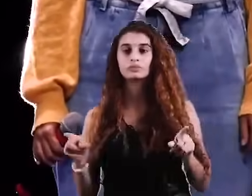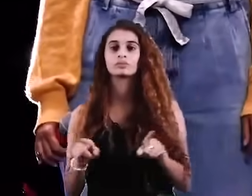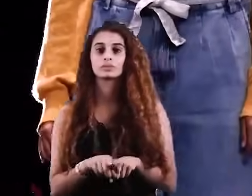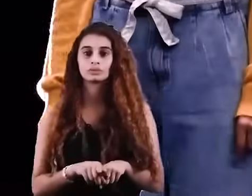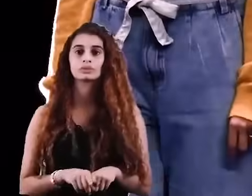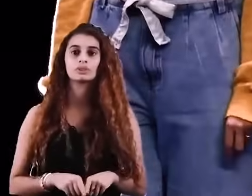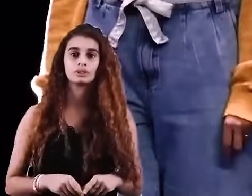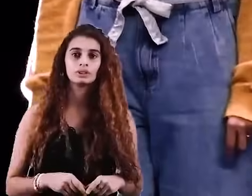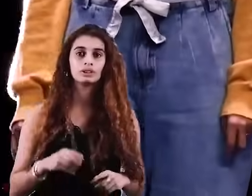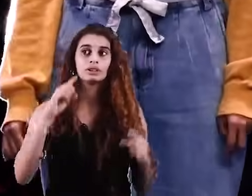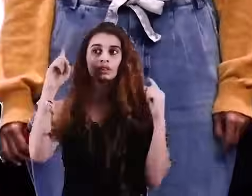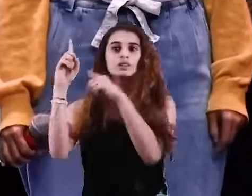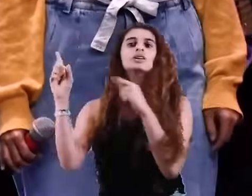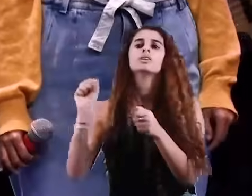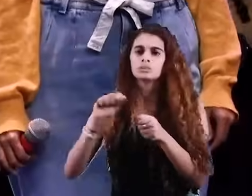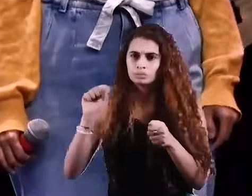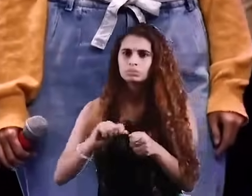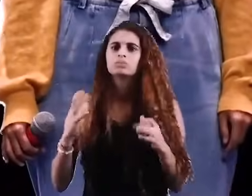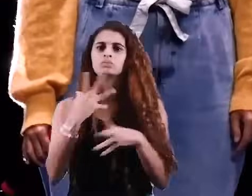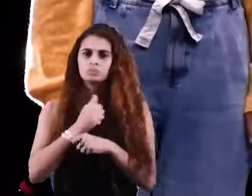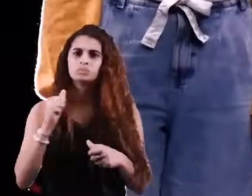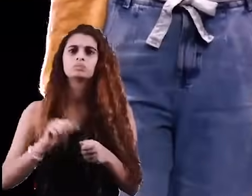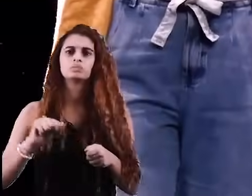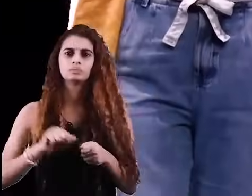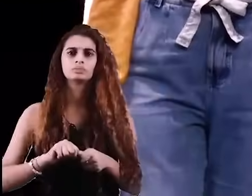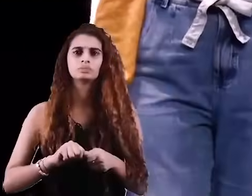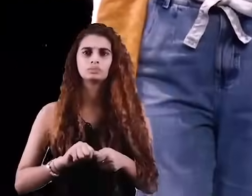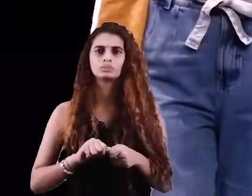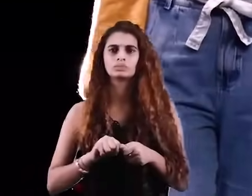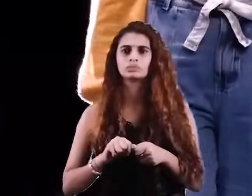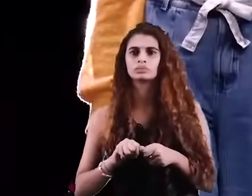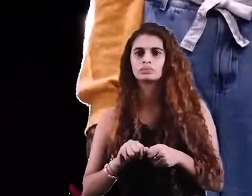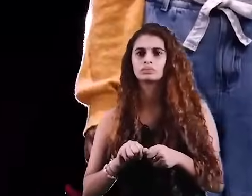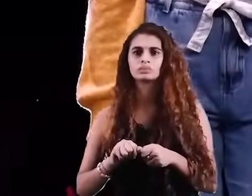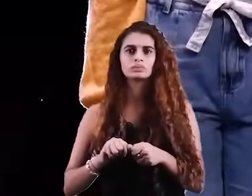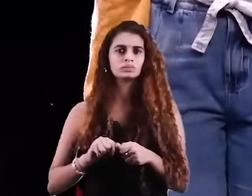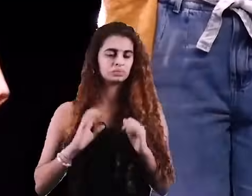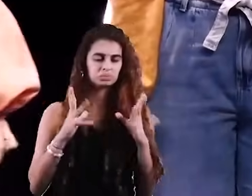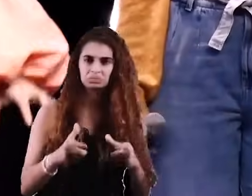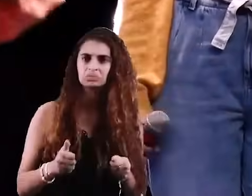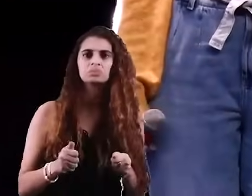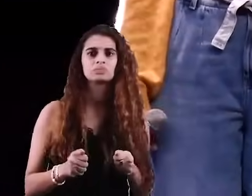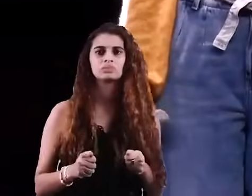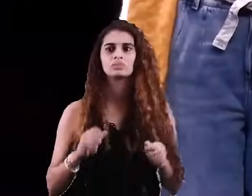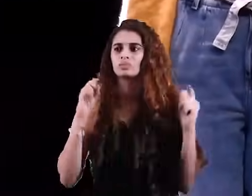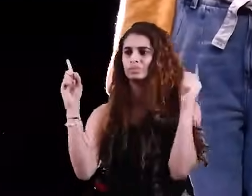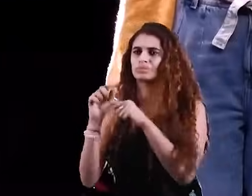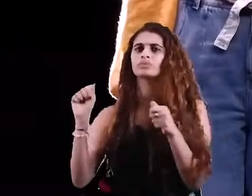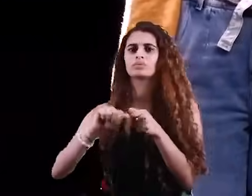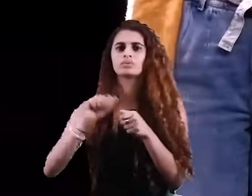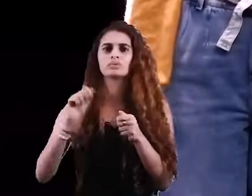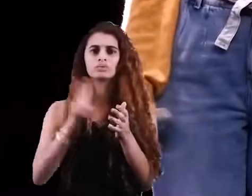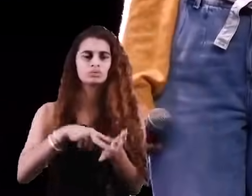Deus pode fazer o que Ele quiser com você, porque eu não duvido nada do poder de Deus. Deus pode levantar